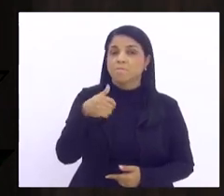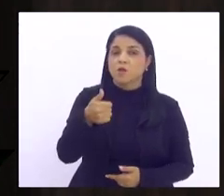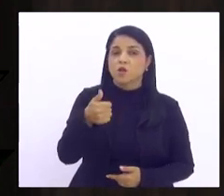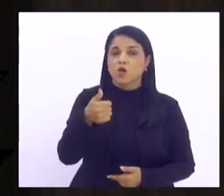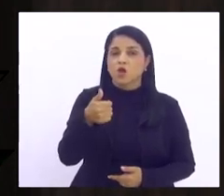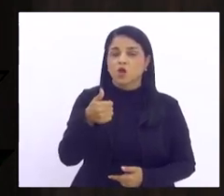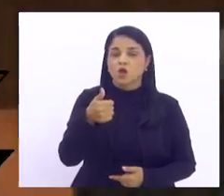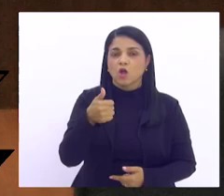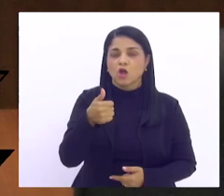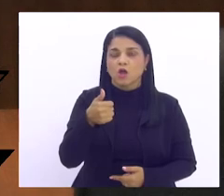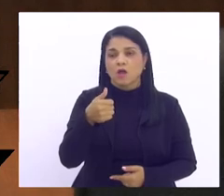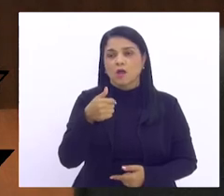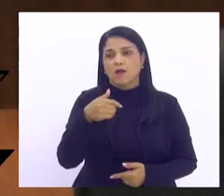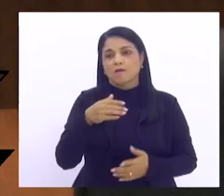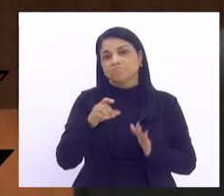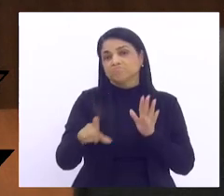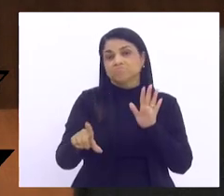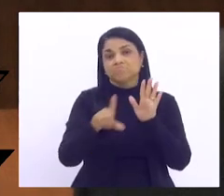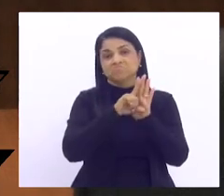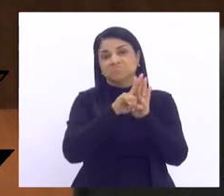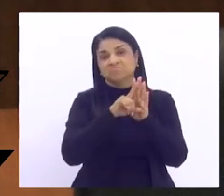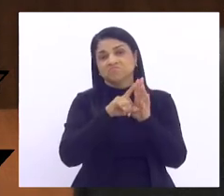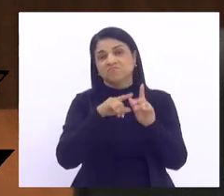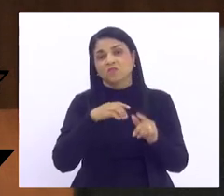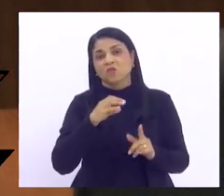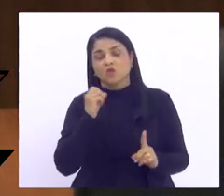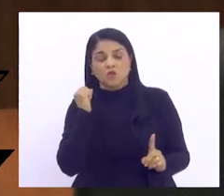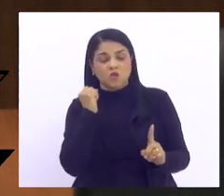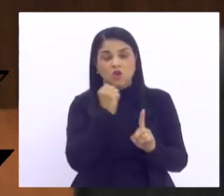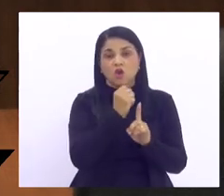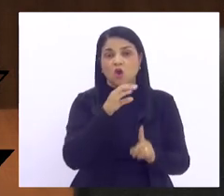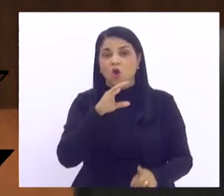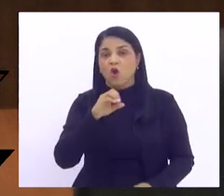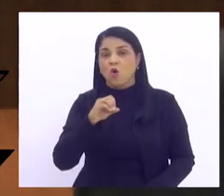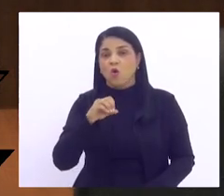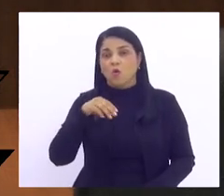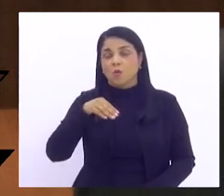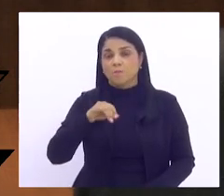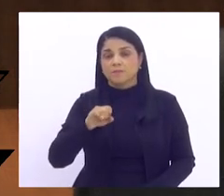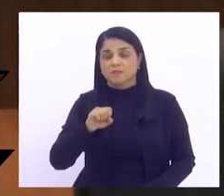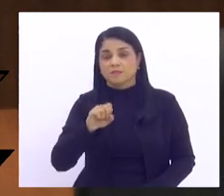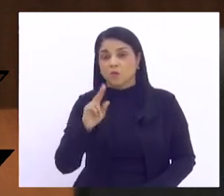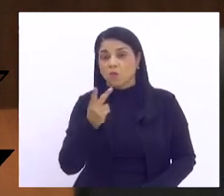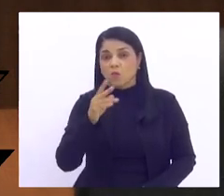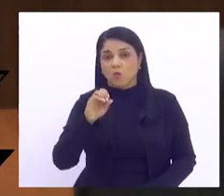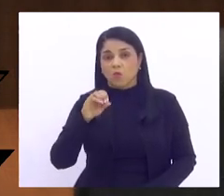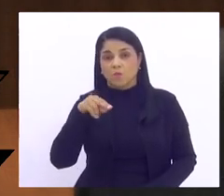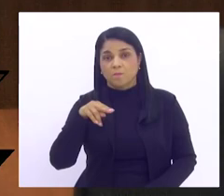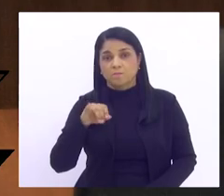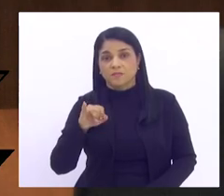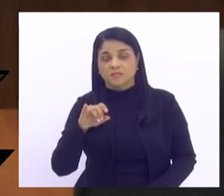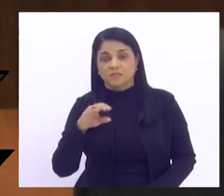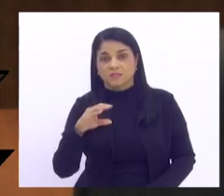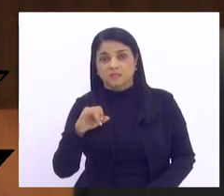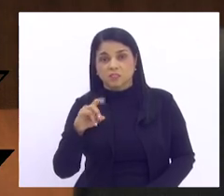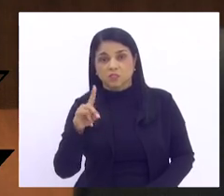legalizar o homicídio. O que, que vocês diriam? Seria algo escandaloso. Como